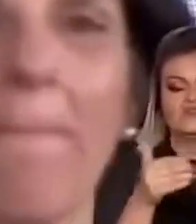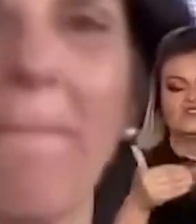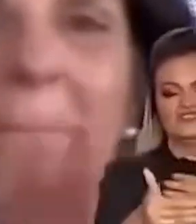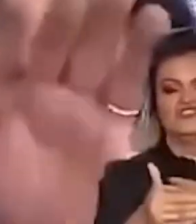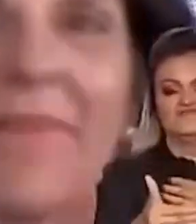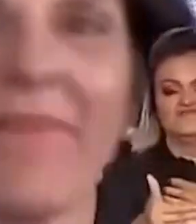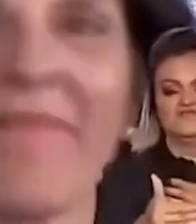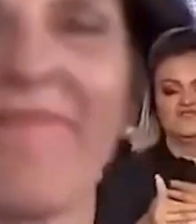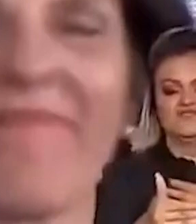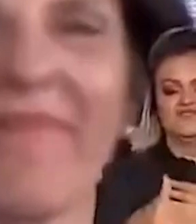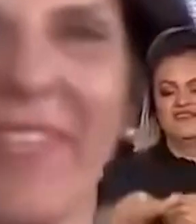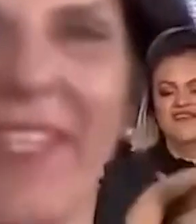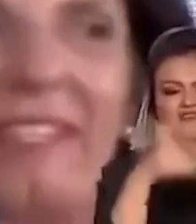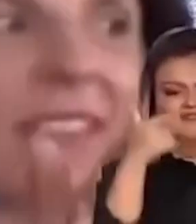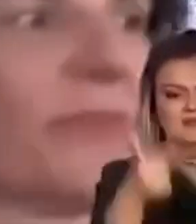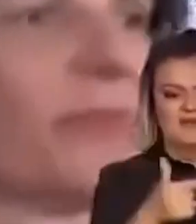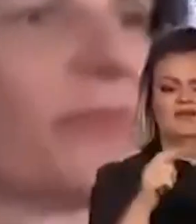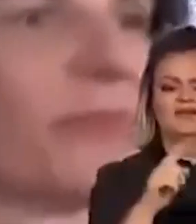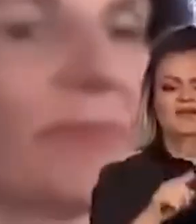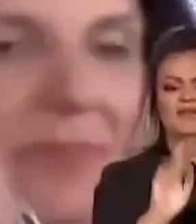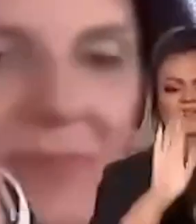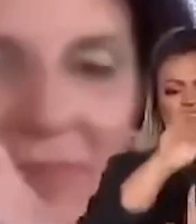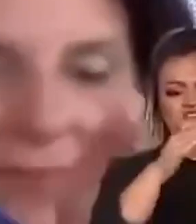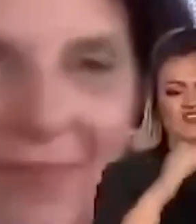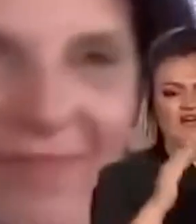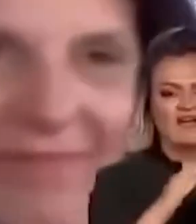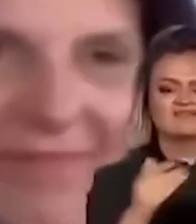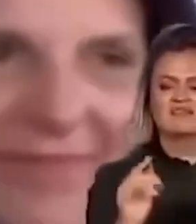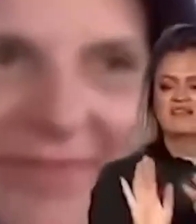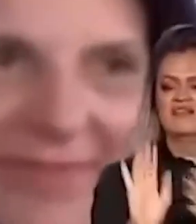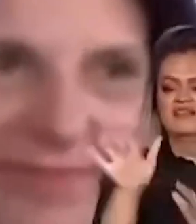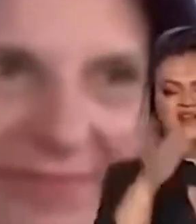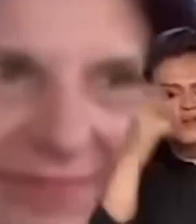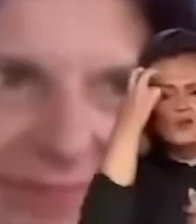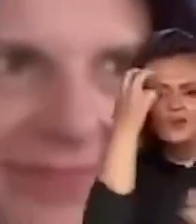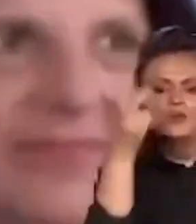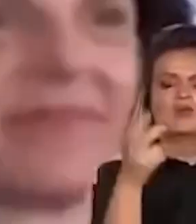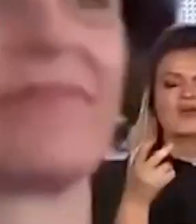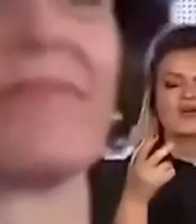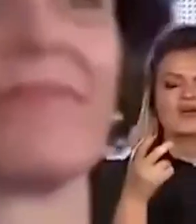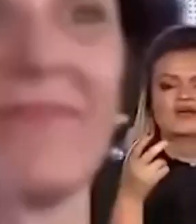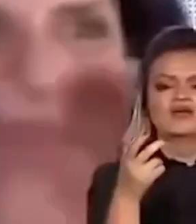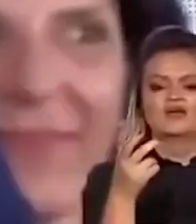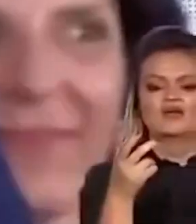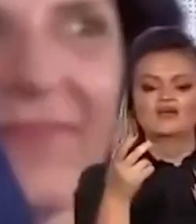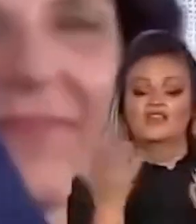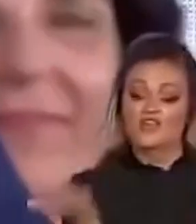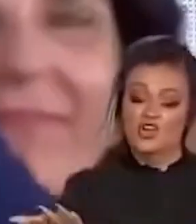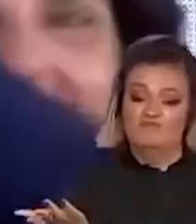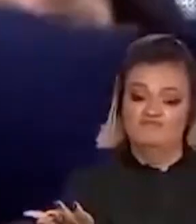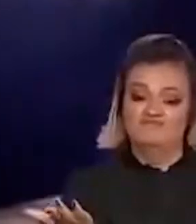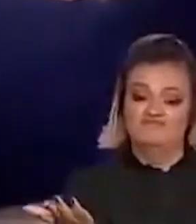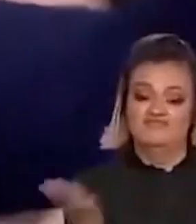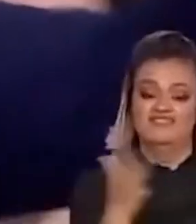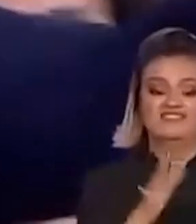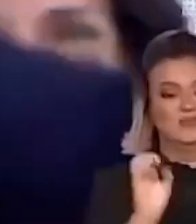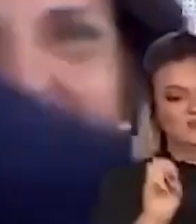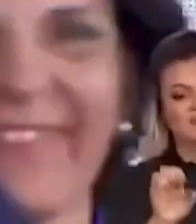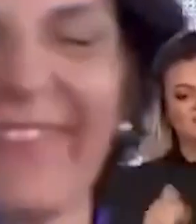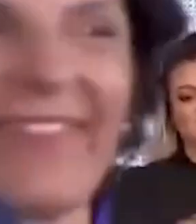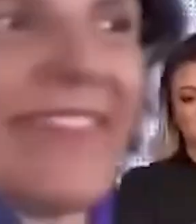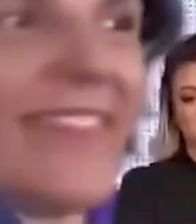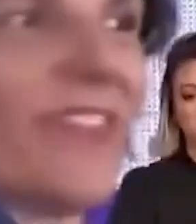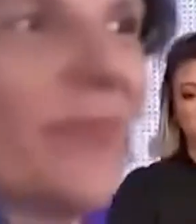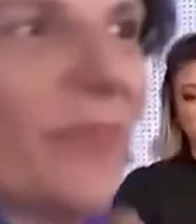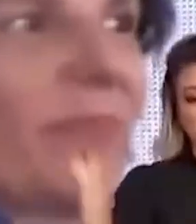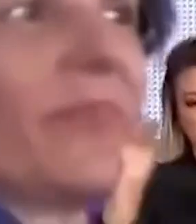direito no mundo do trabalho, dentro de casa, no mundo da cultura e, sinceramente, no mundo da educação.